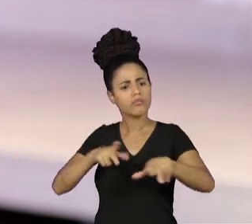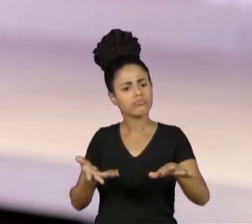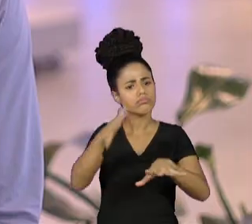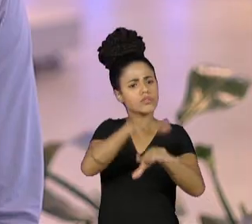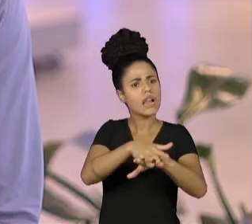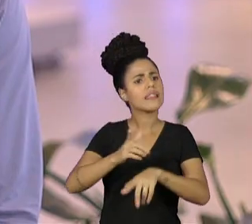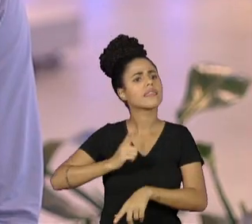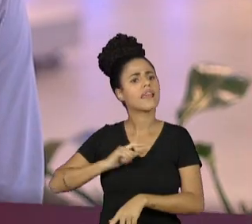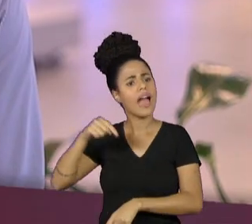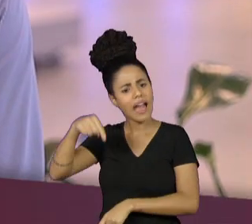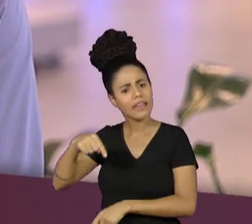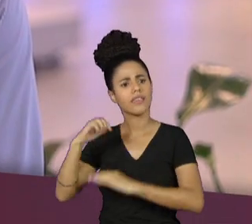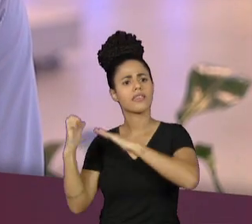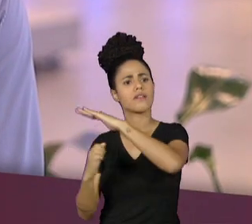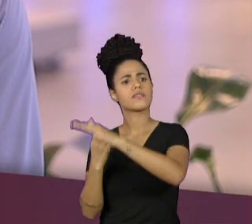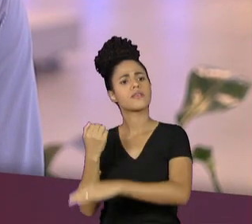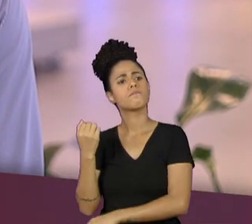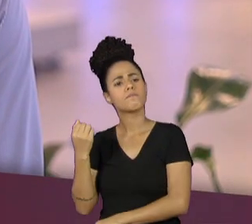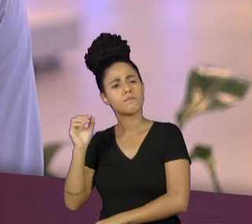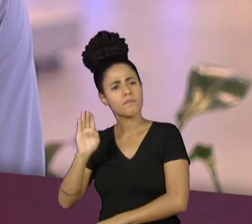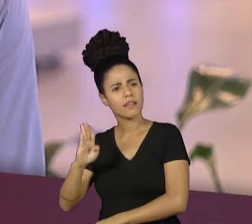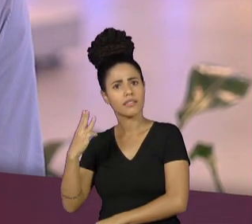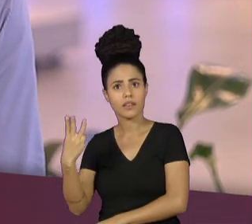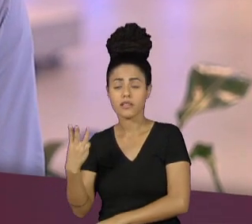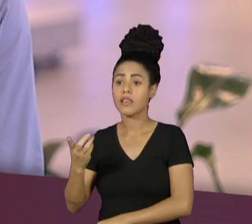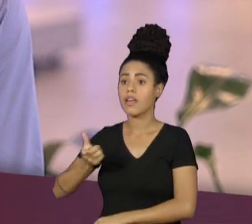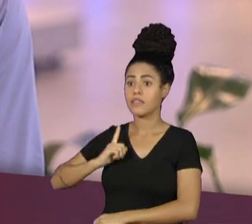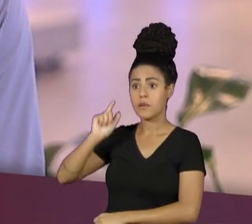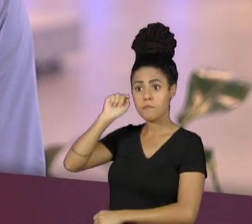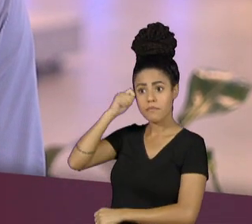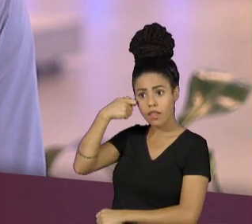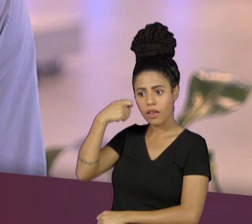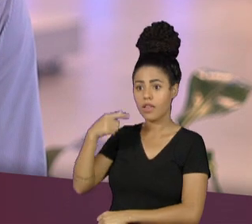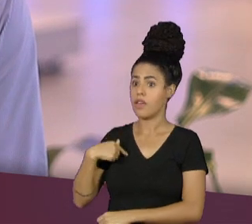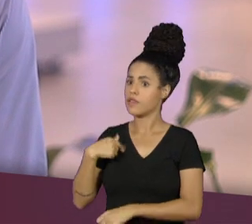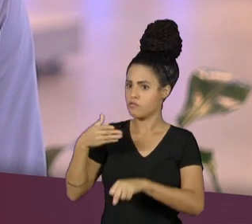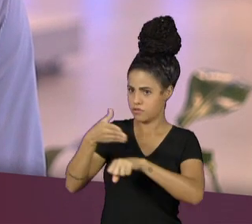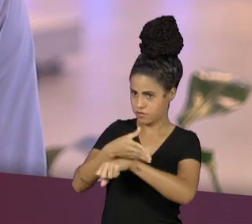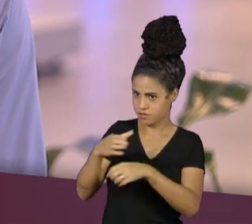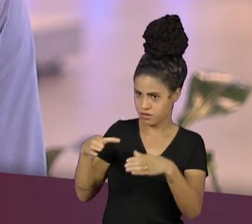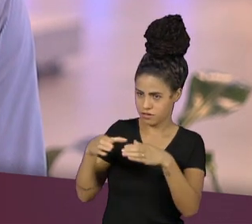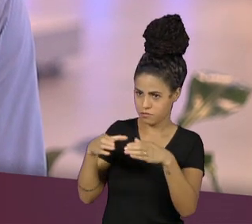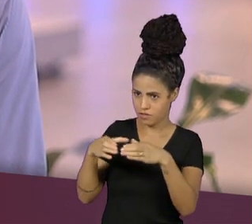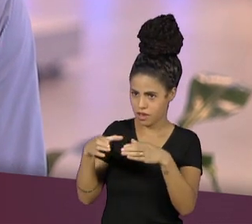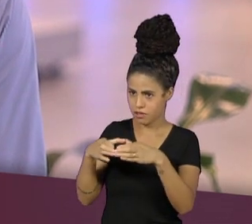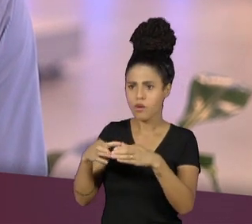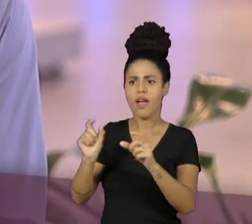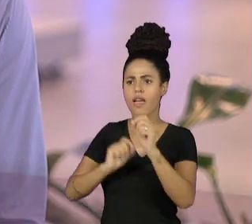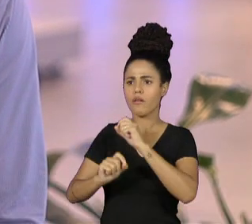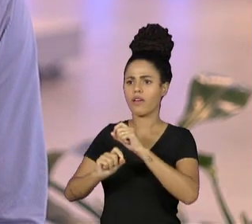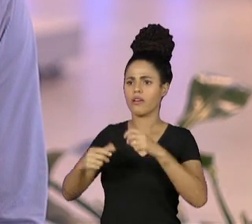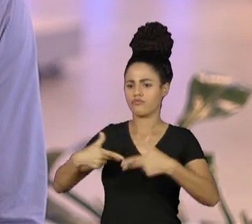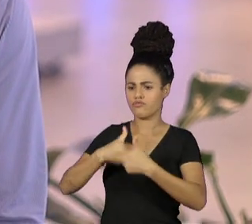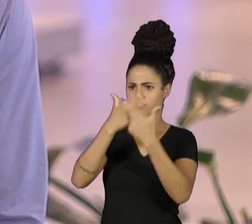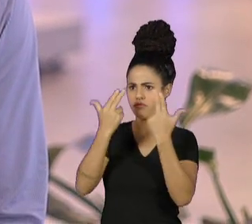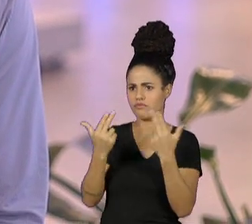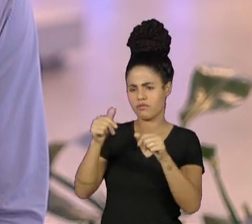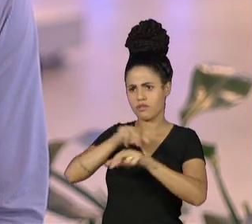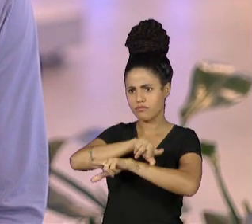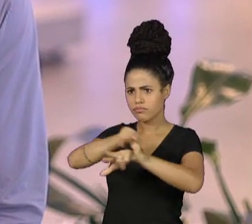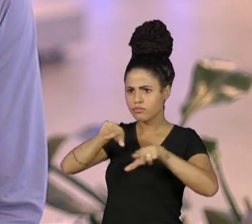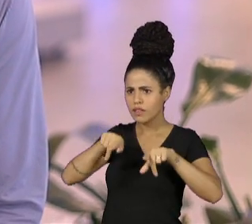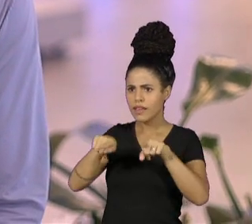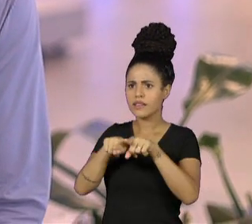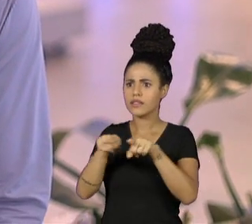B3? Vamos lá. Temos o núcleo Black, o qual eu participo, que trata de raça e etnia. O núcleo de gerações,